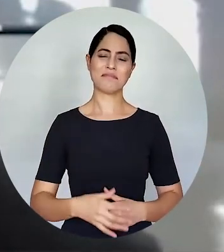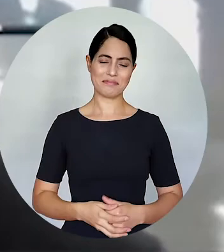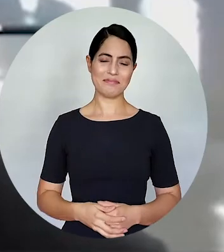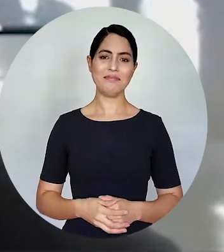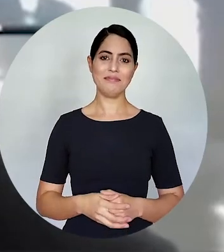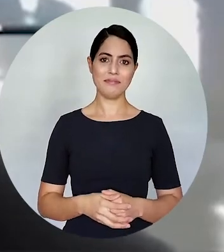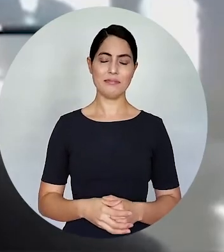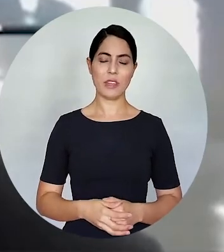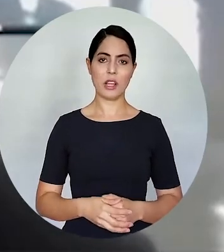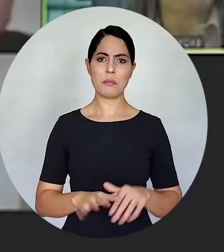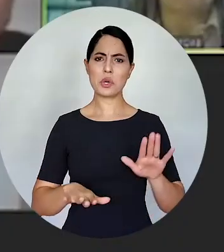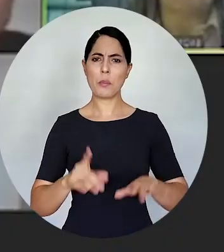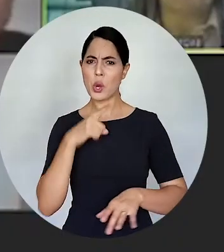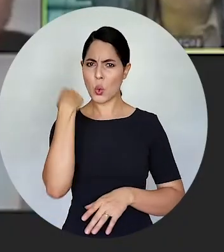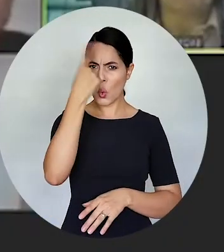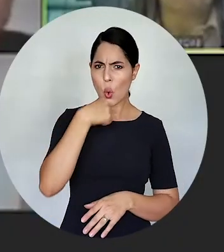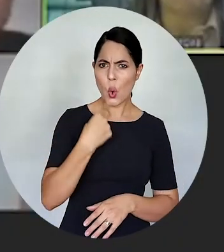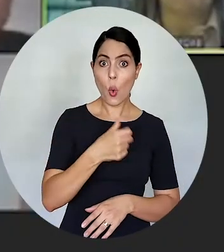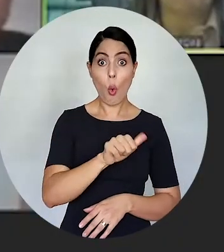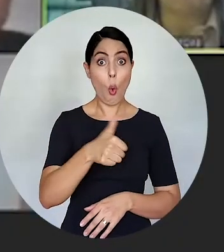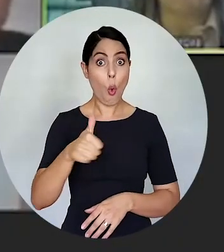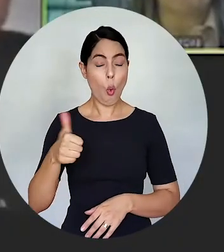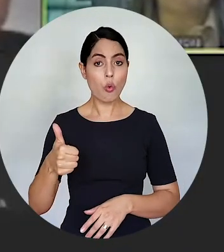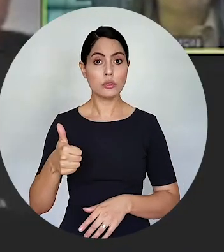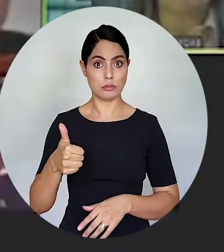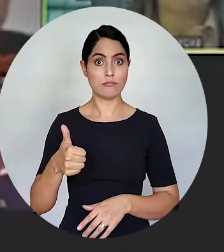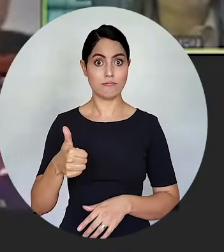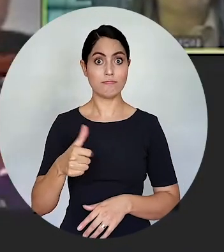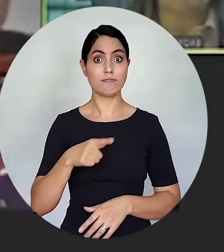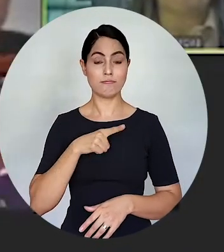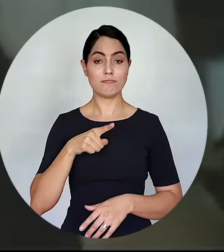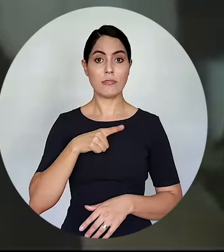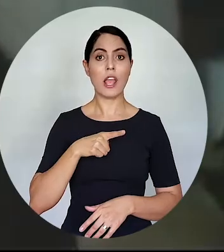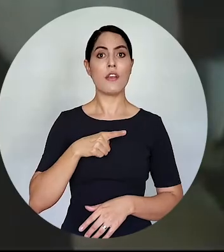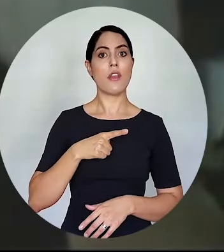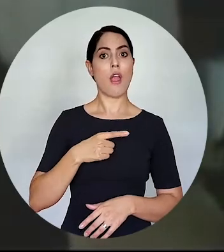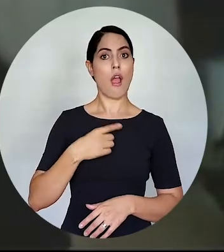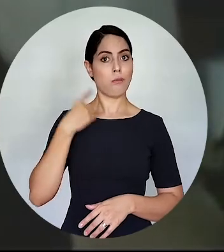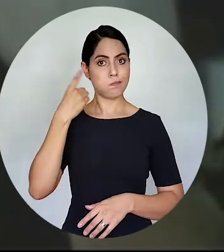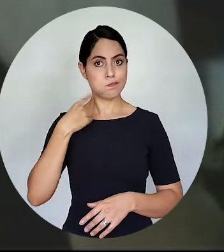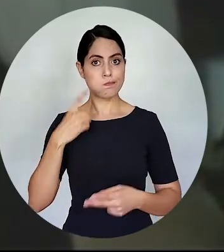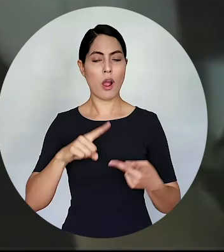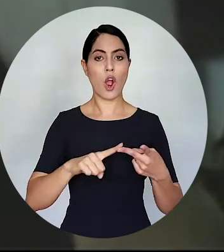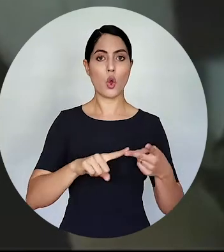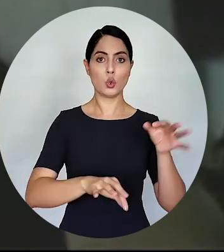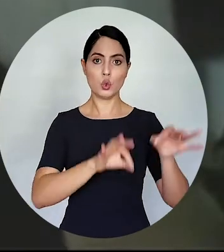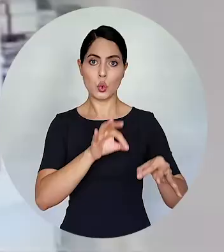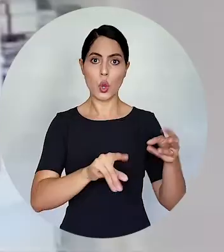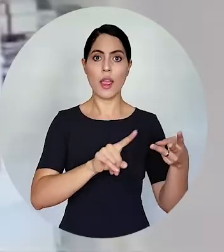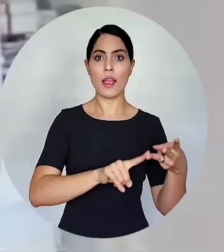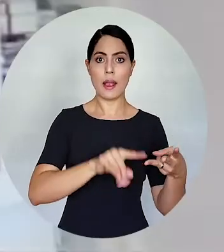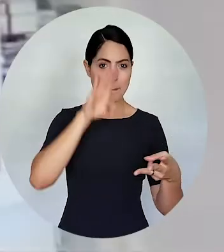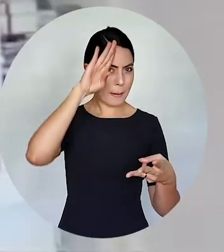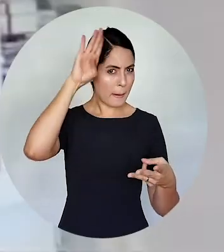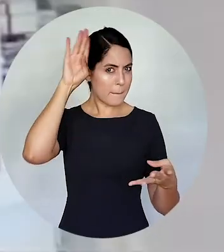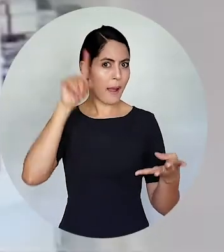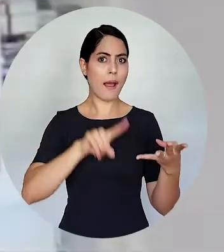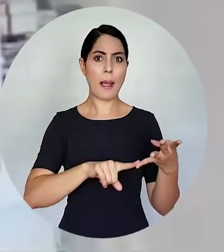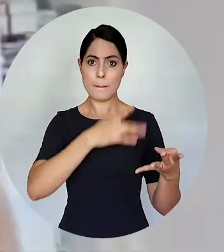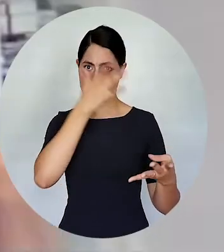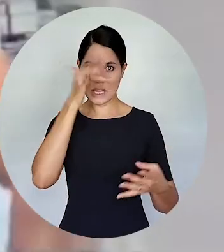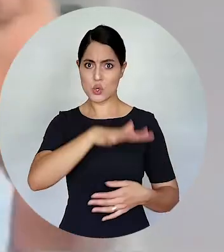nossa existência. Foram mais de 11 horas de transmissão, com a participação de advogados,